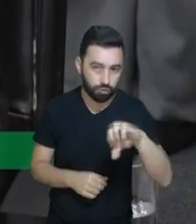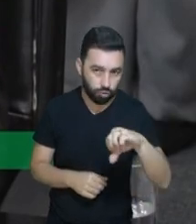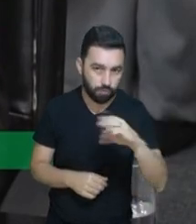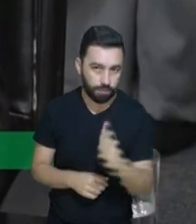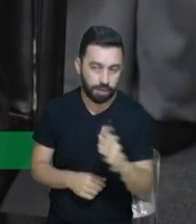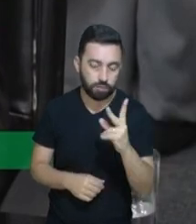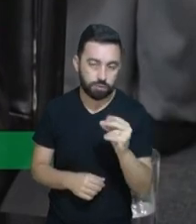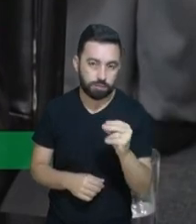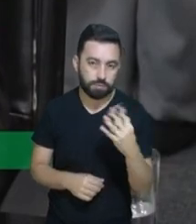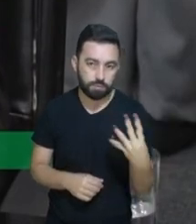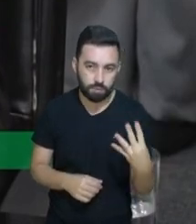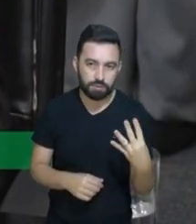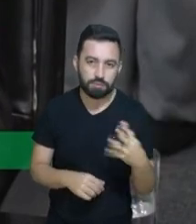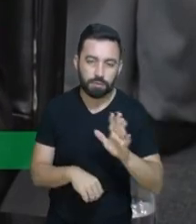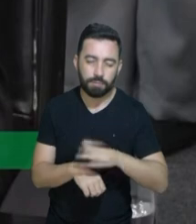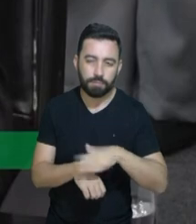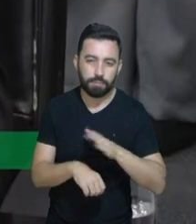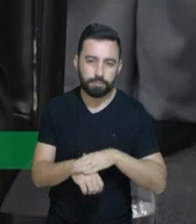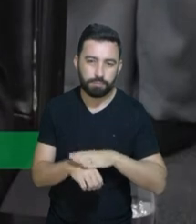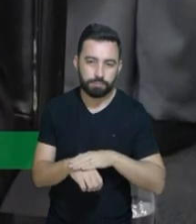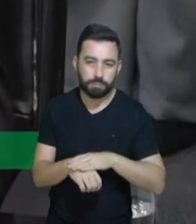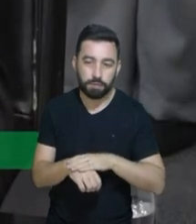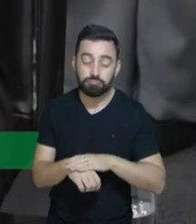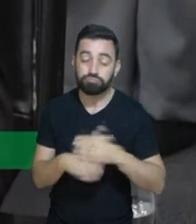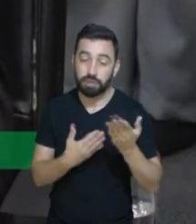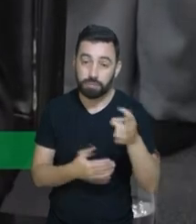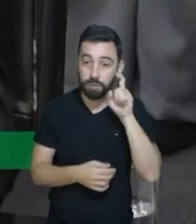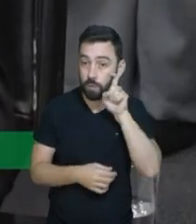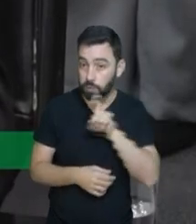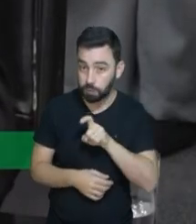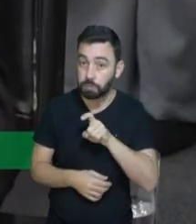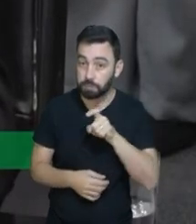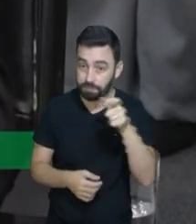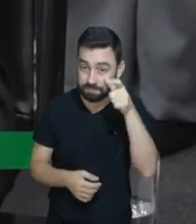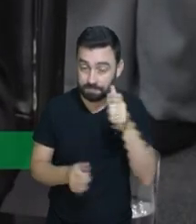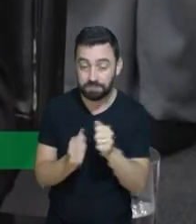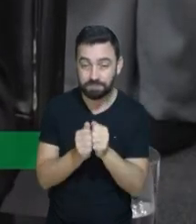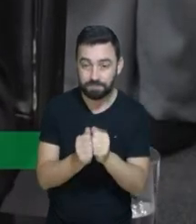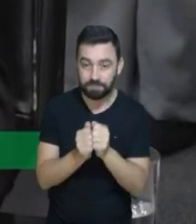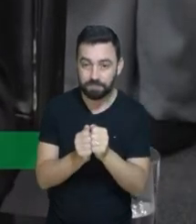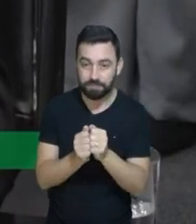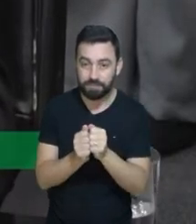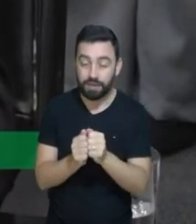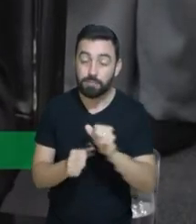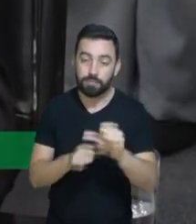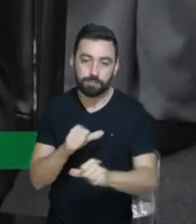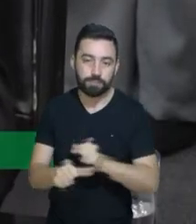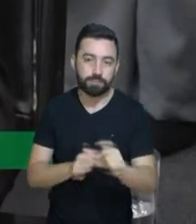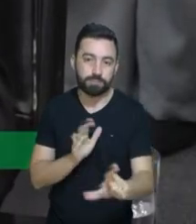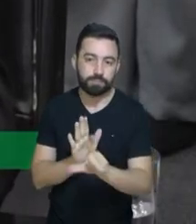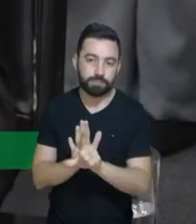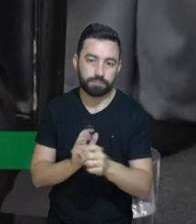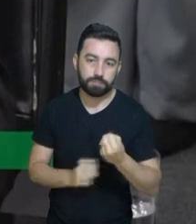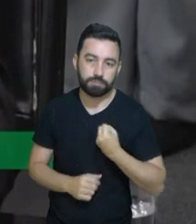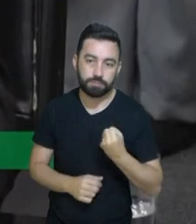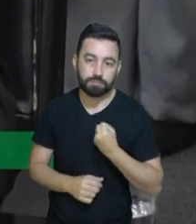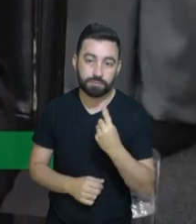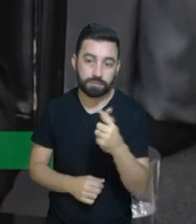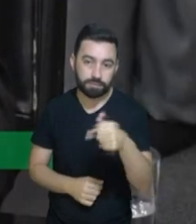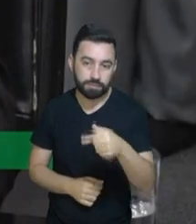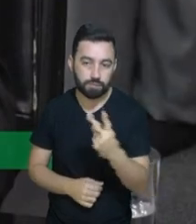179/2022 de autoria do deputado Maurício peixer que nos acompanha hoje aqui que altera a lei número